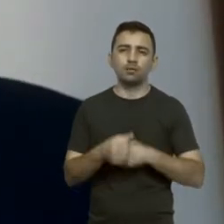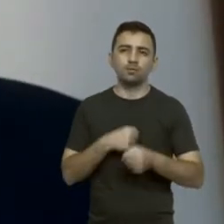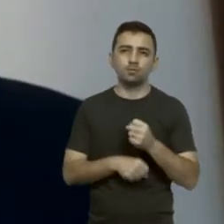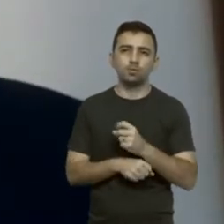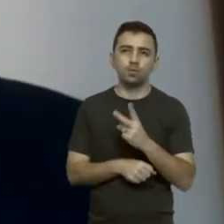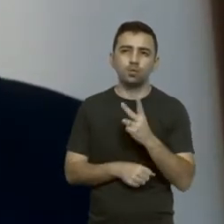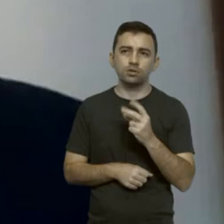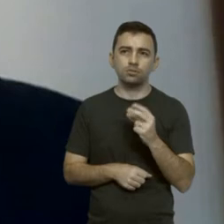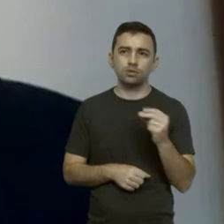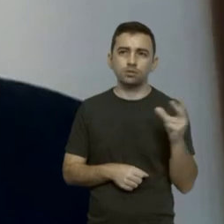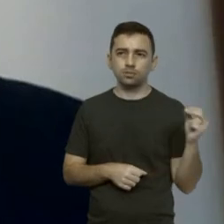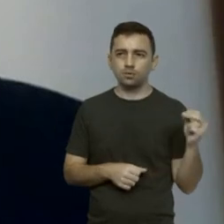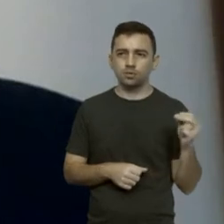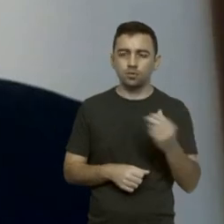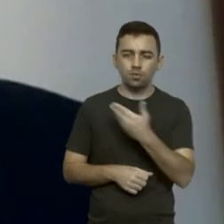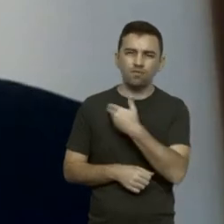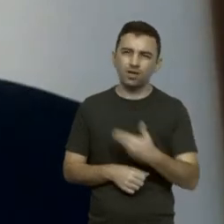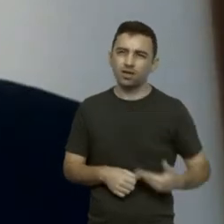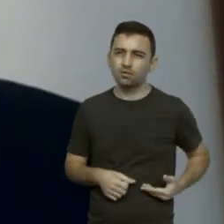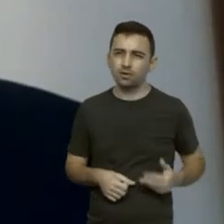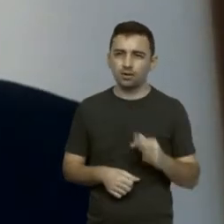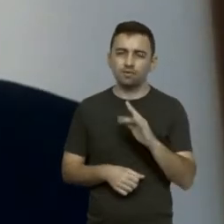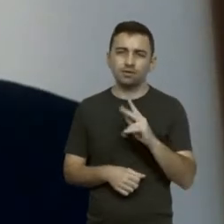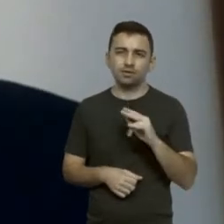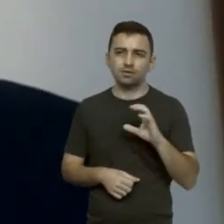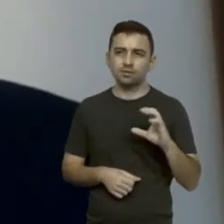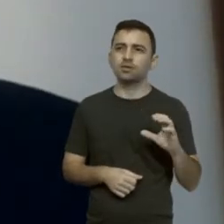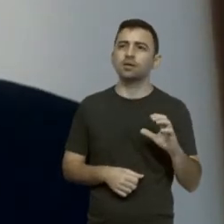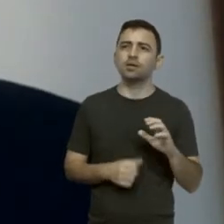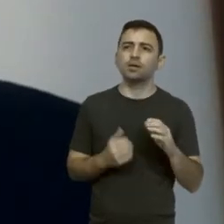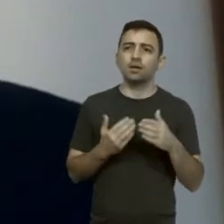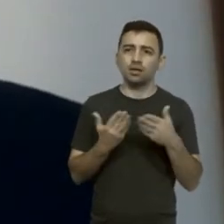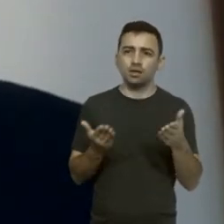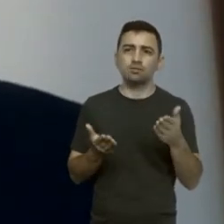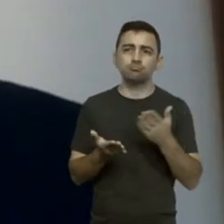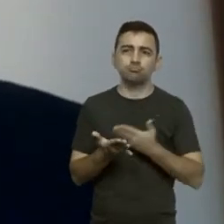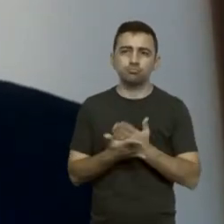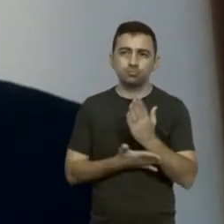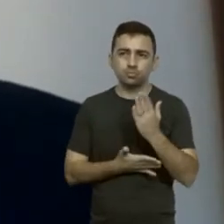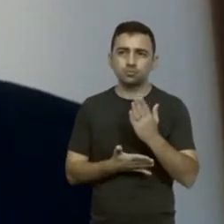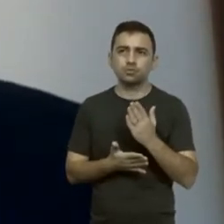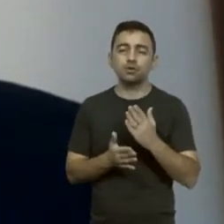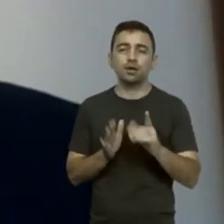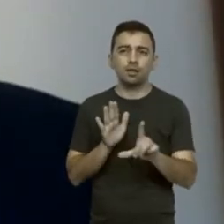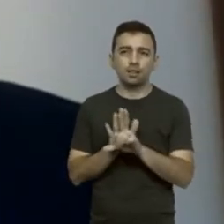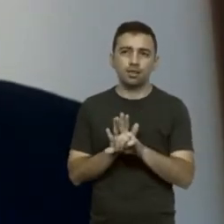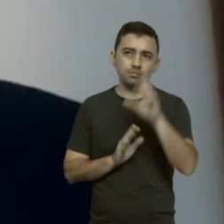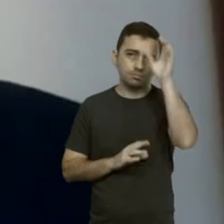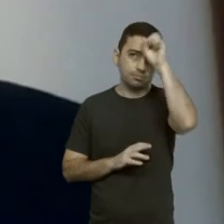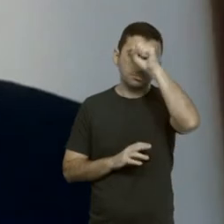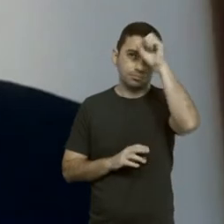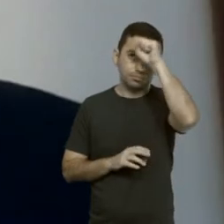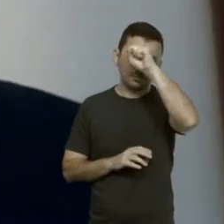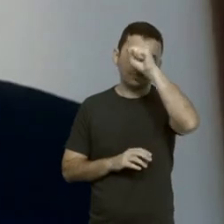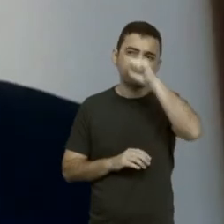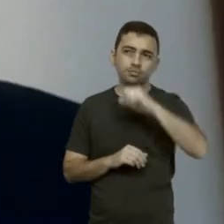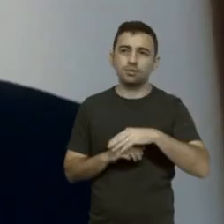governo Fernando Henrique Cardoso aprova e institui a Lei do Aprendiz, Lei